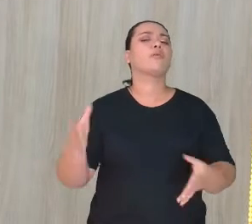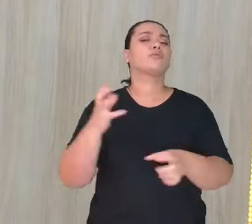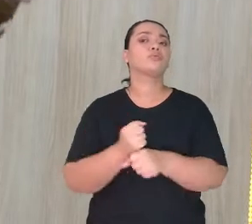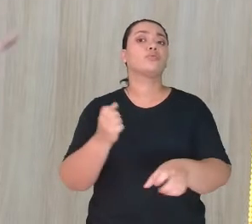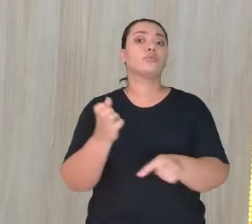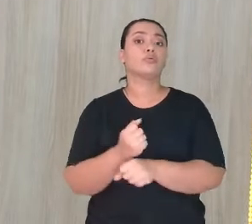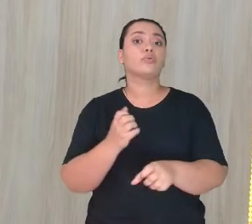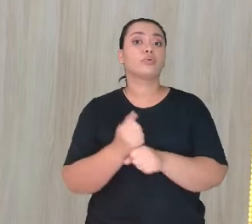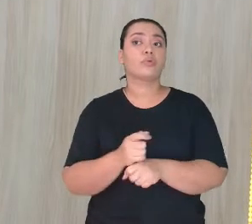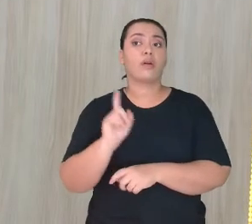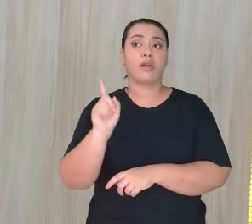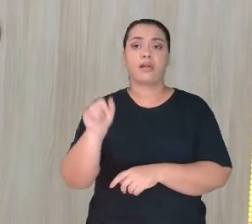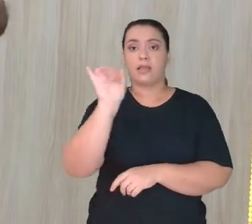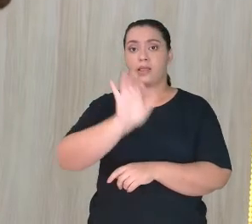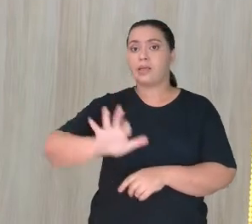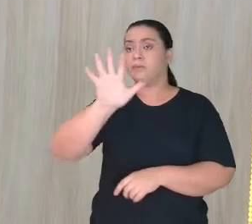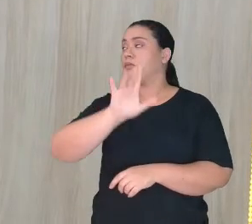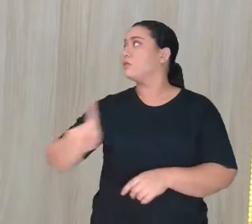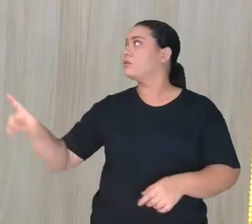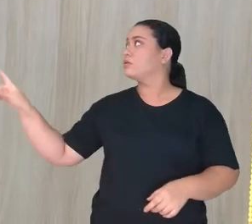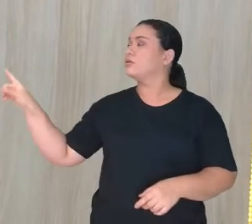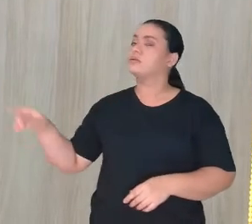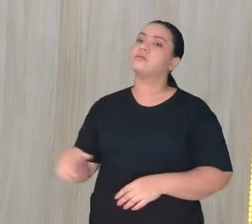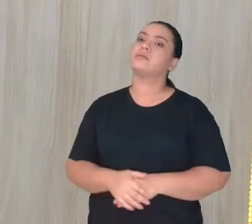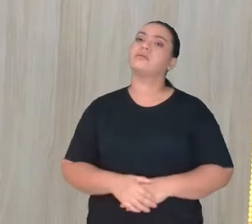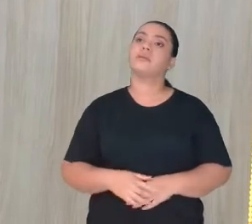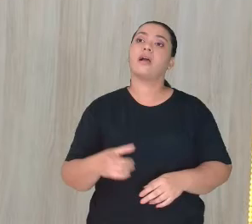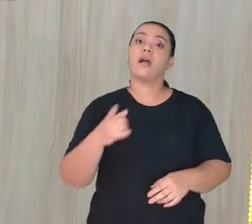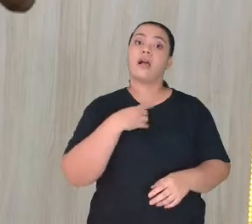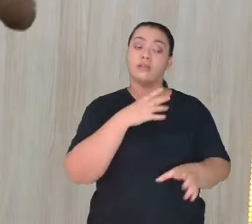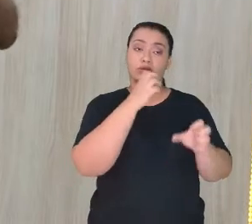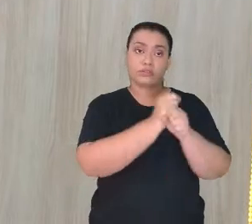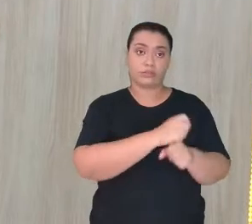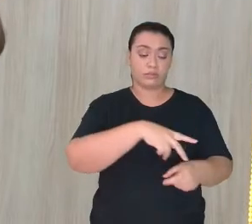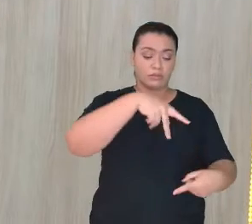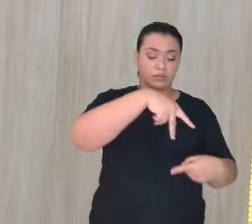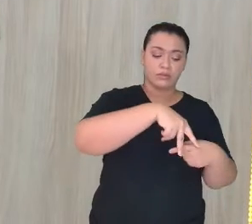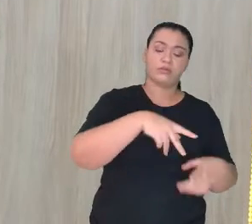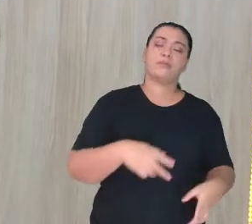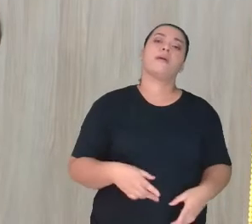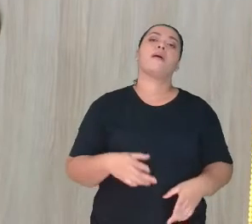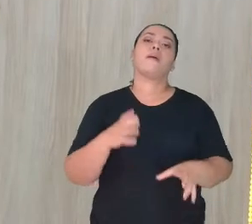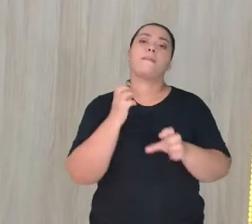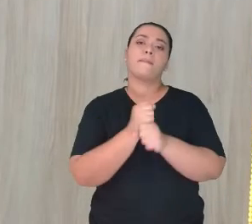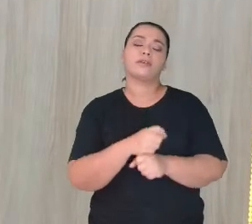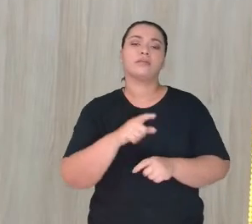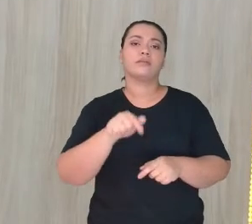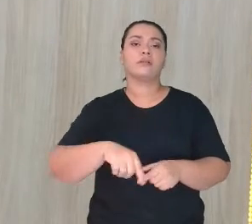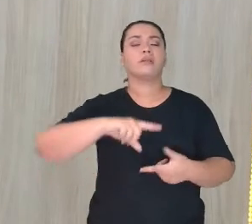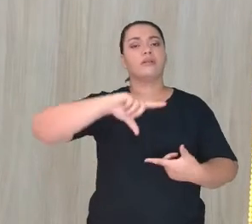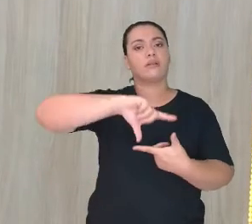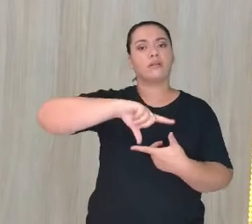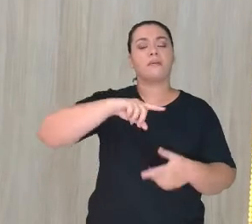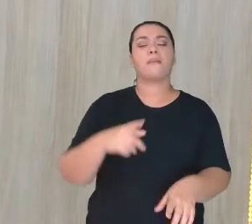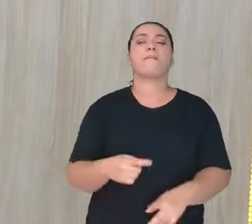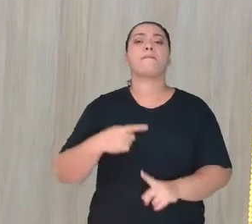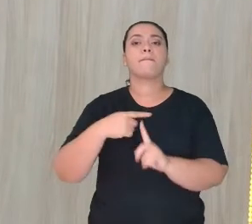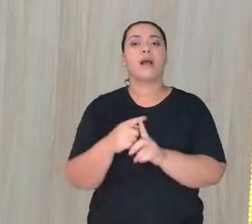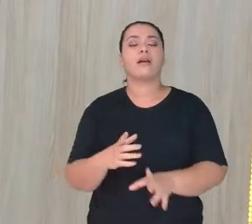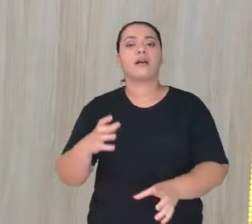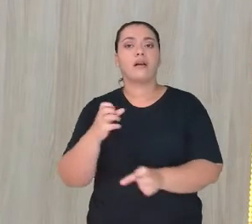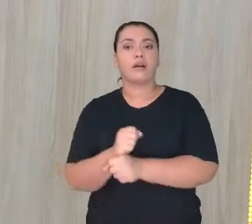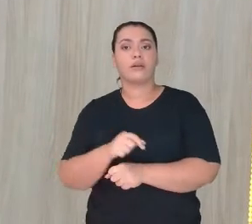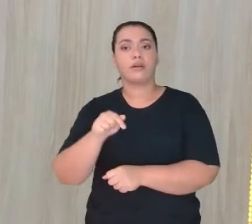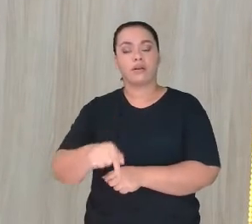área total da figura. Seria o somatório da área do triângulo, mais a área do retângulo, mais a área do quadrado. Se eu